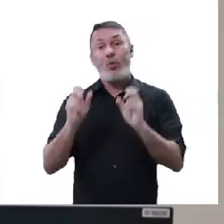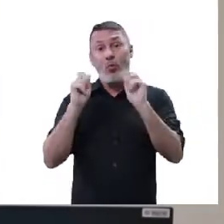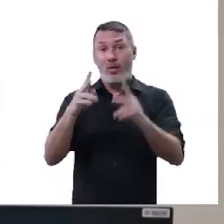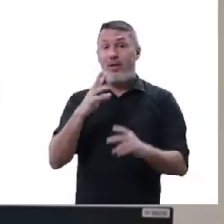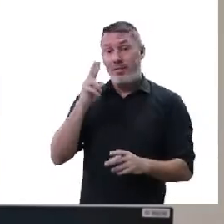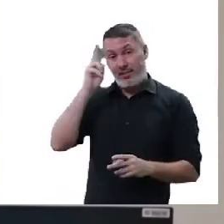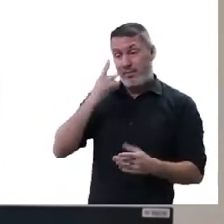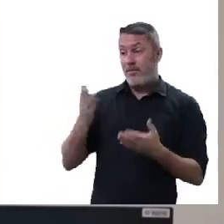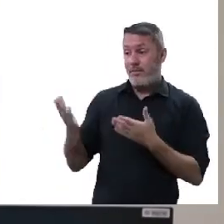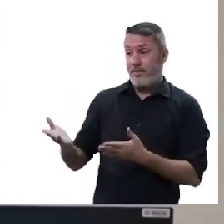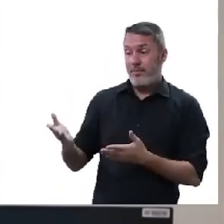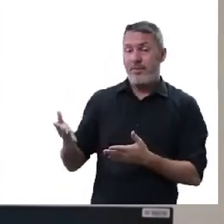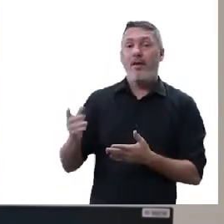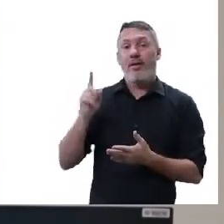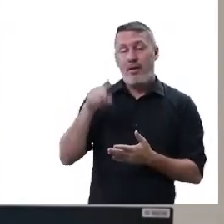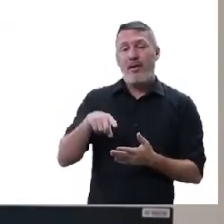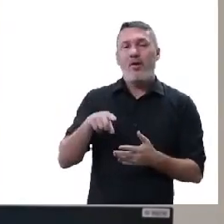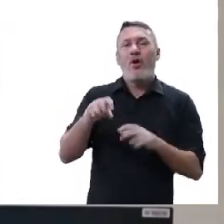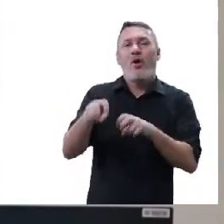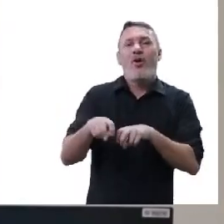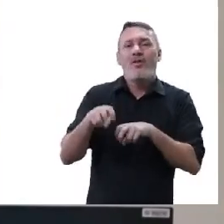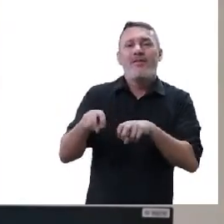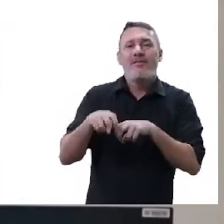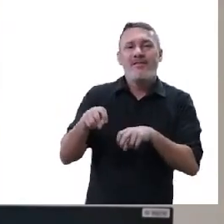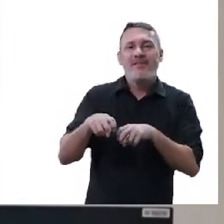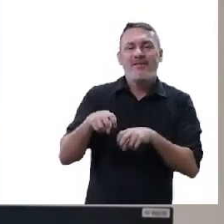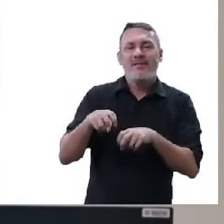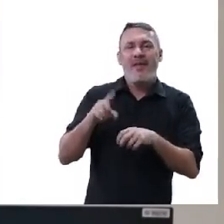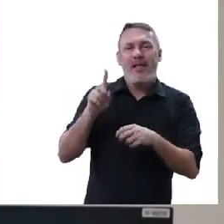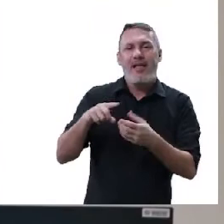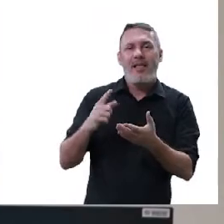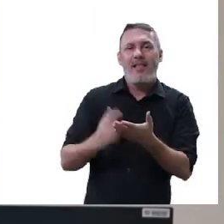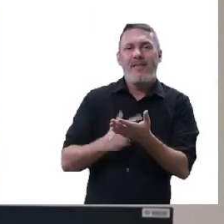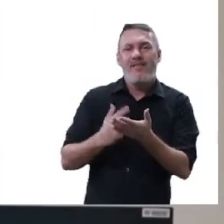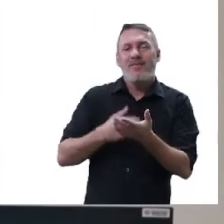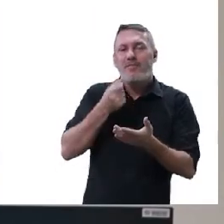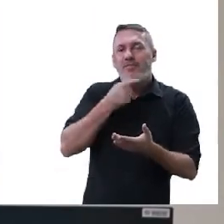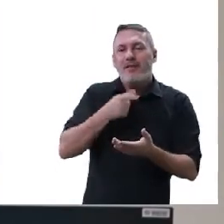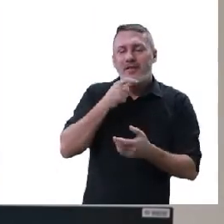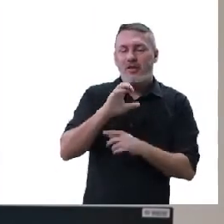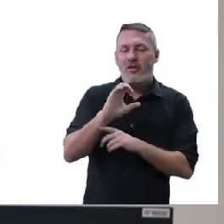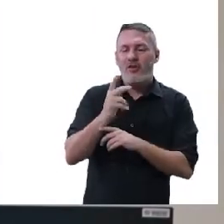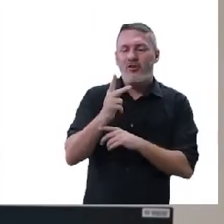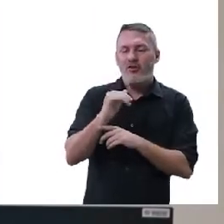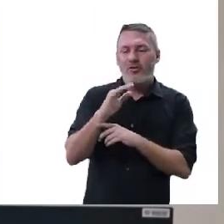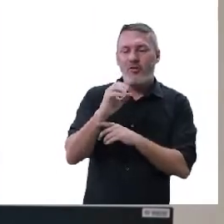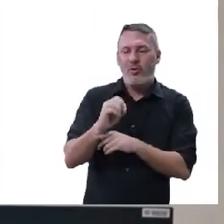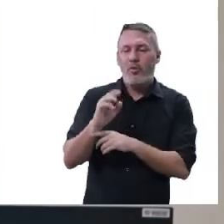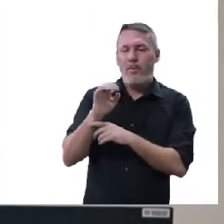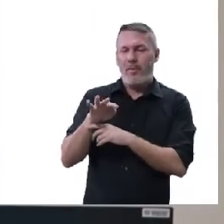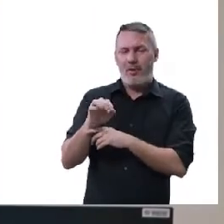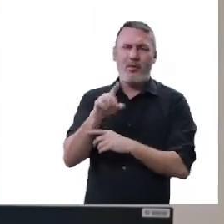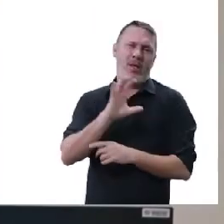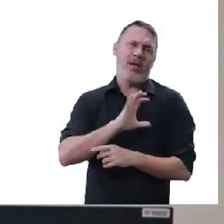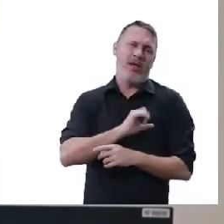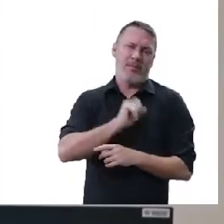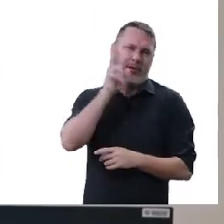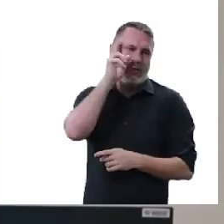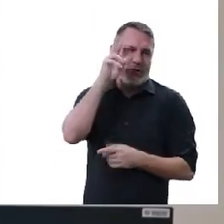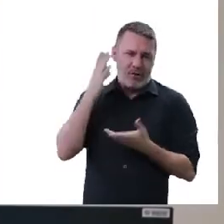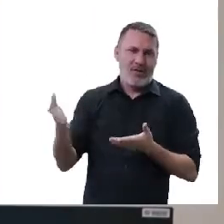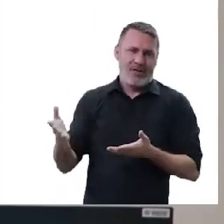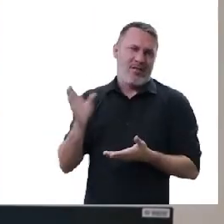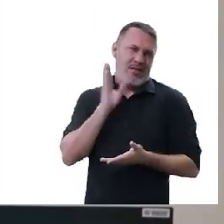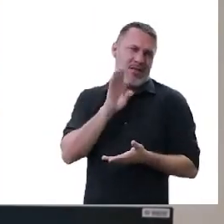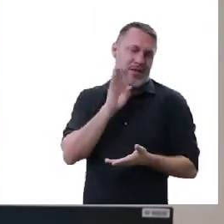muito conhecido de vocês é o nosso amigo Chico Bento. Quantas vezes você amou as histórias? E o Chico